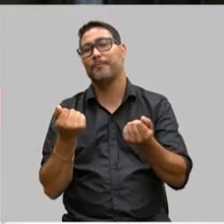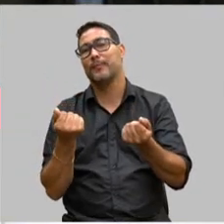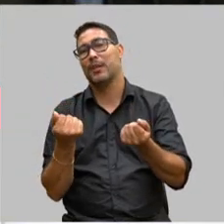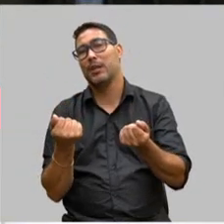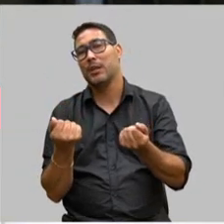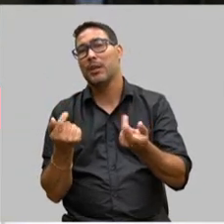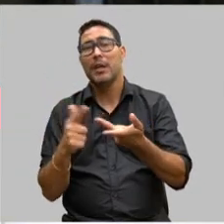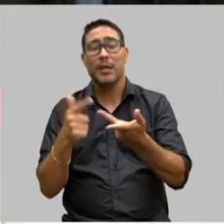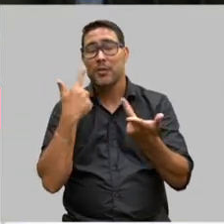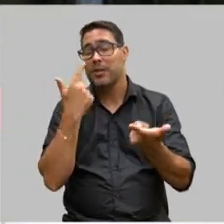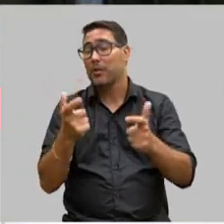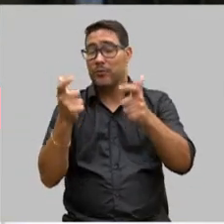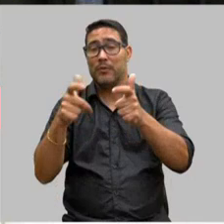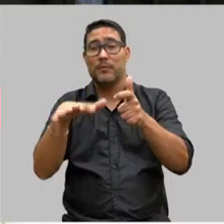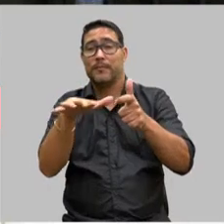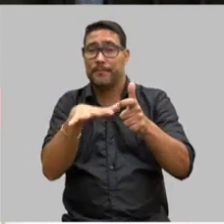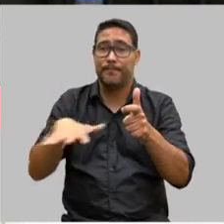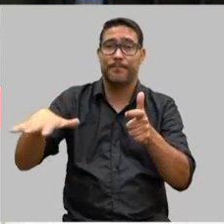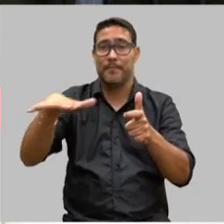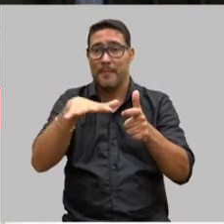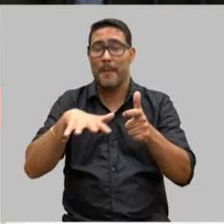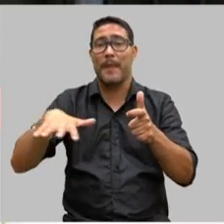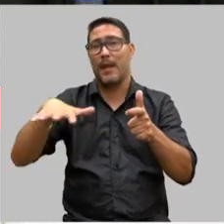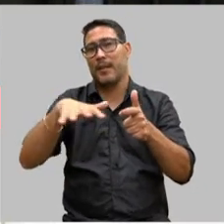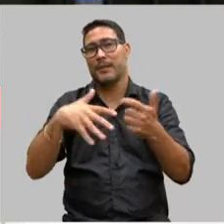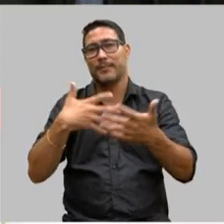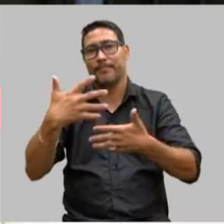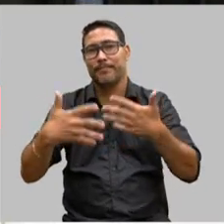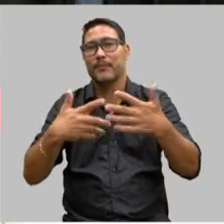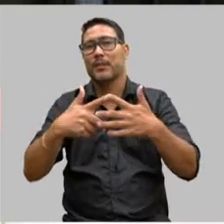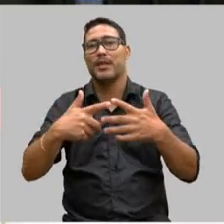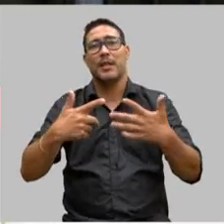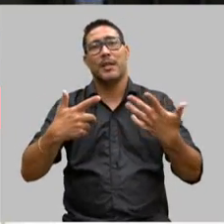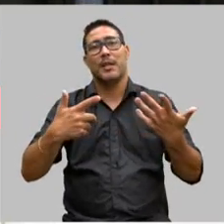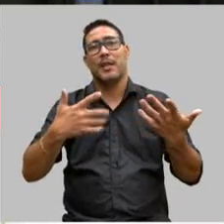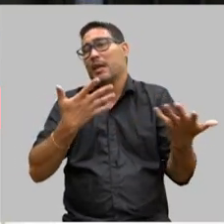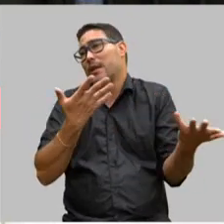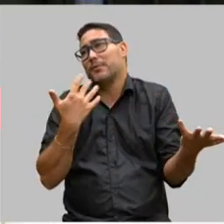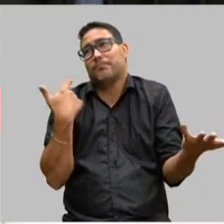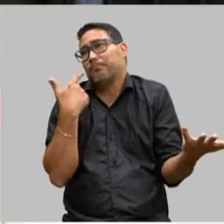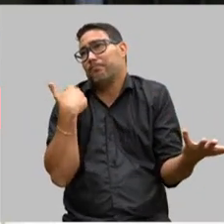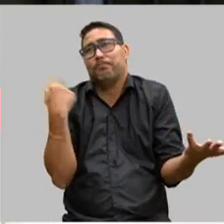Que são áreas... É preciso, gente, aqui eu não estou querendo ser...